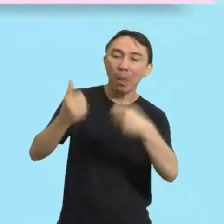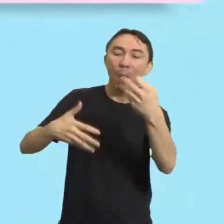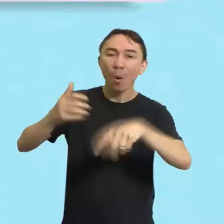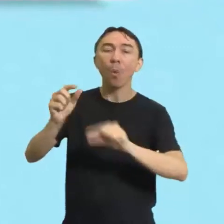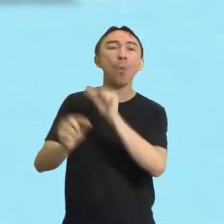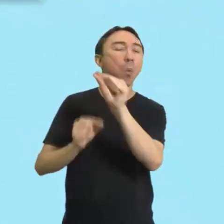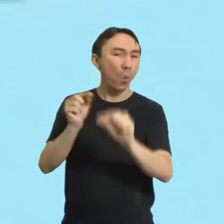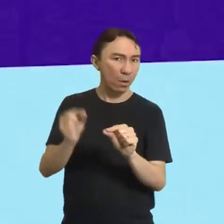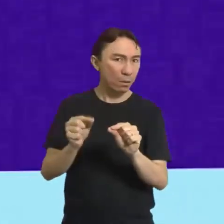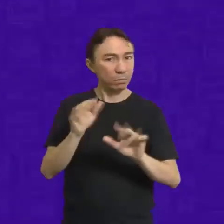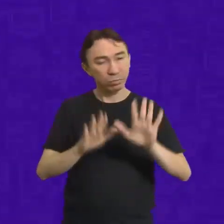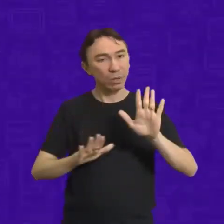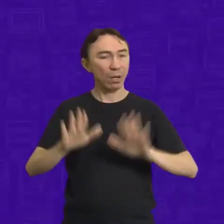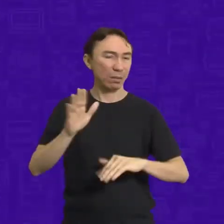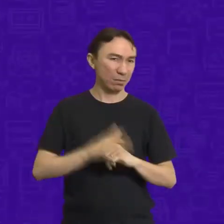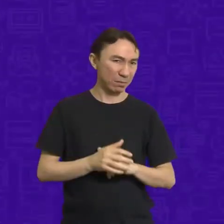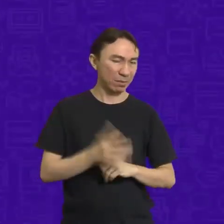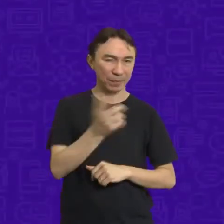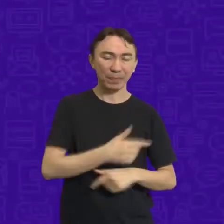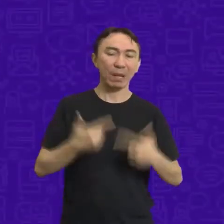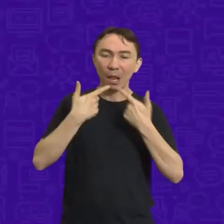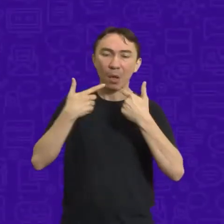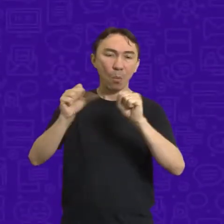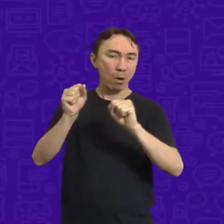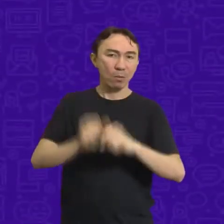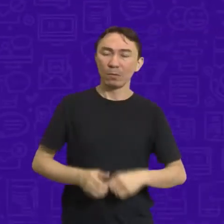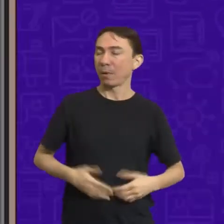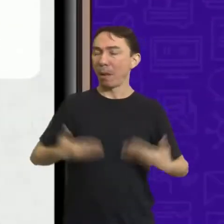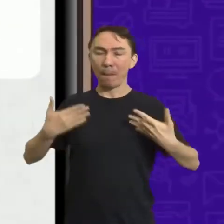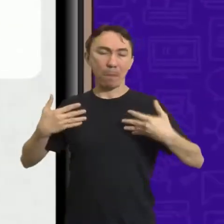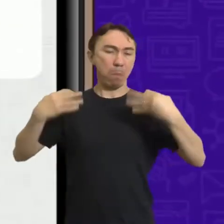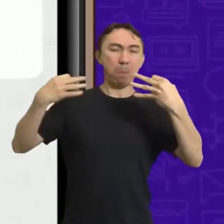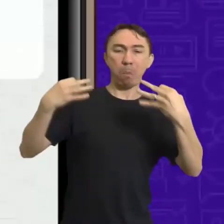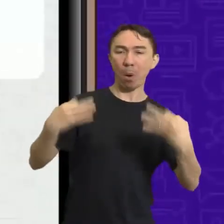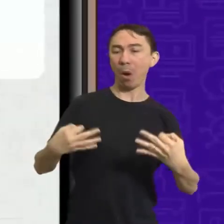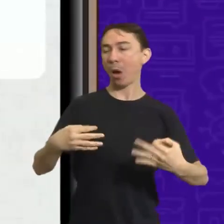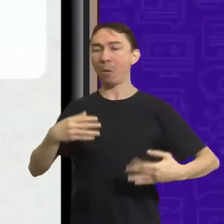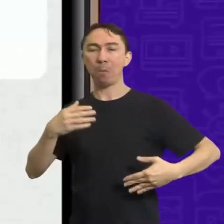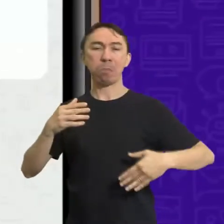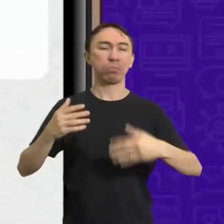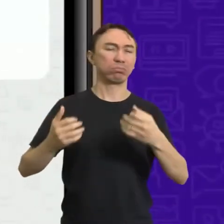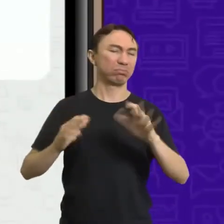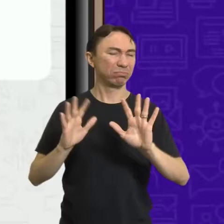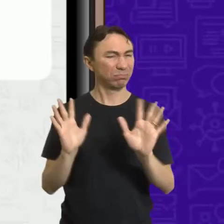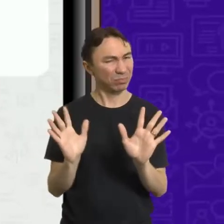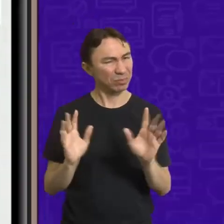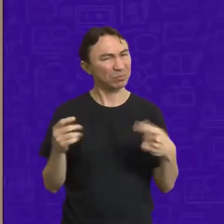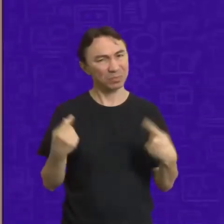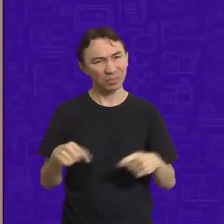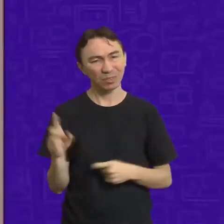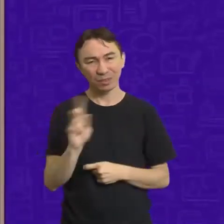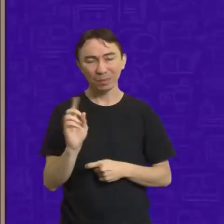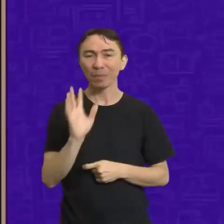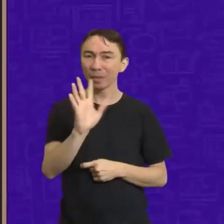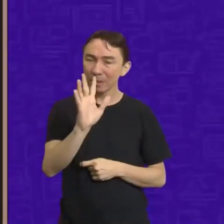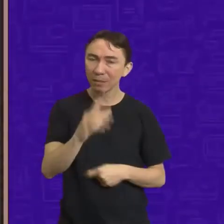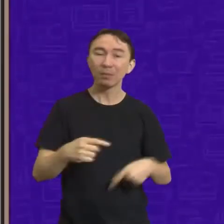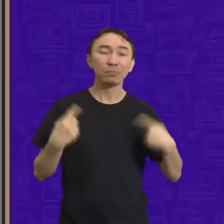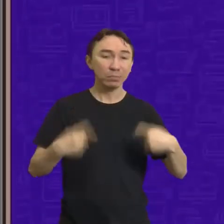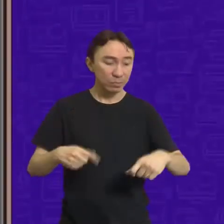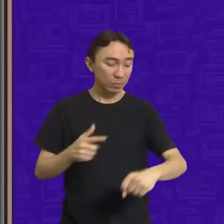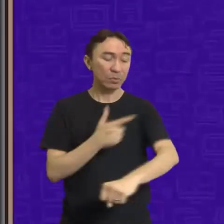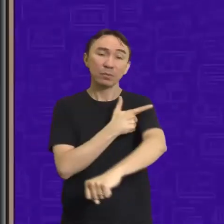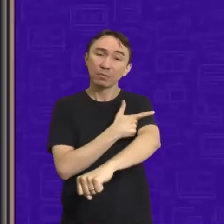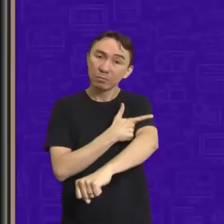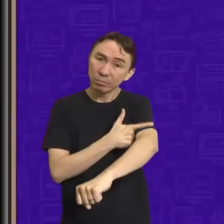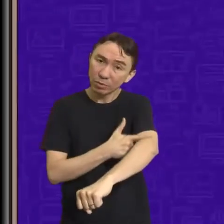Claro que não precisa usar uma linguagem rebuscada, super elaborada, mas deve ser uma linguagem com tratamento respeitoso